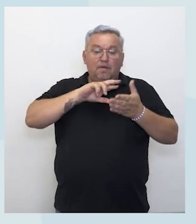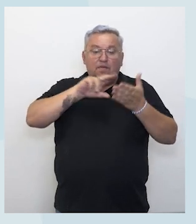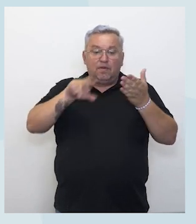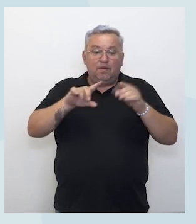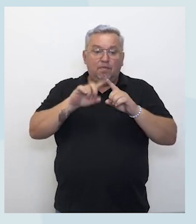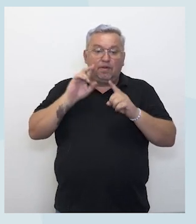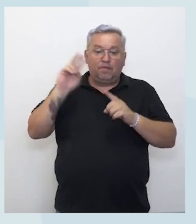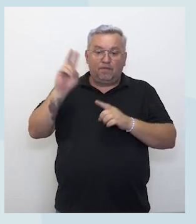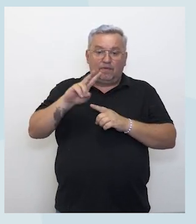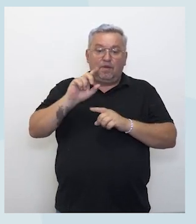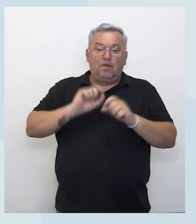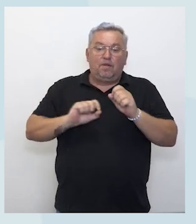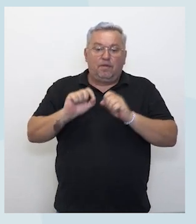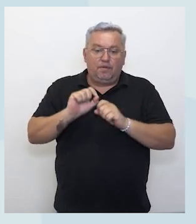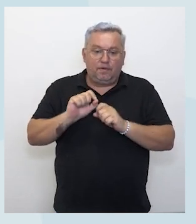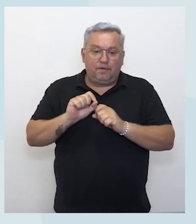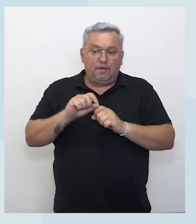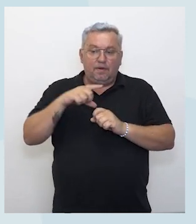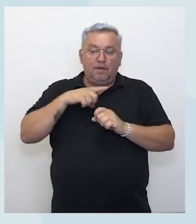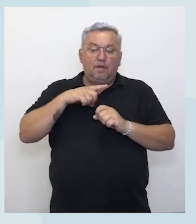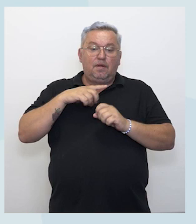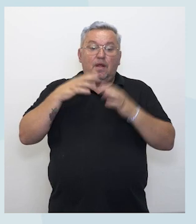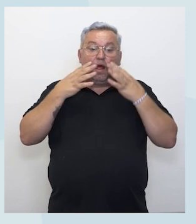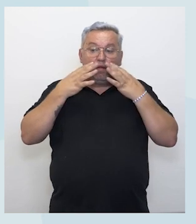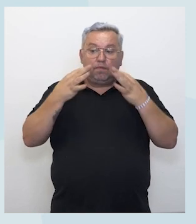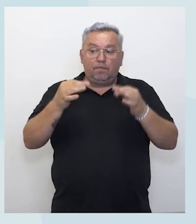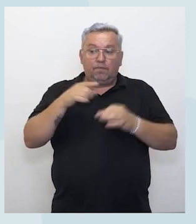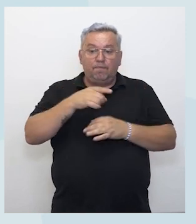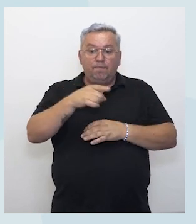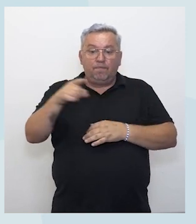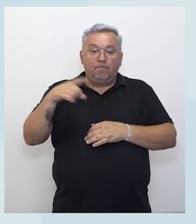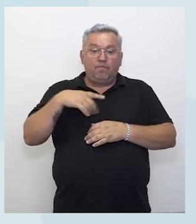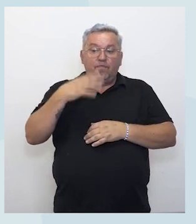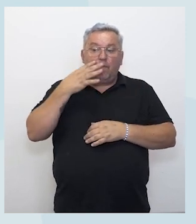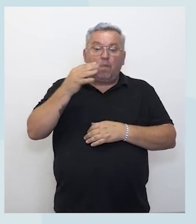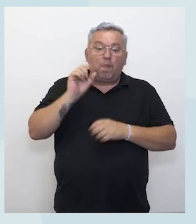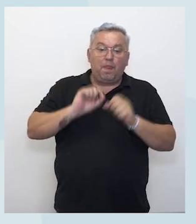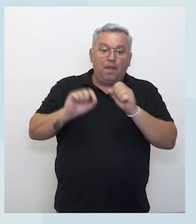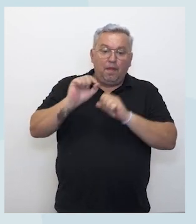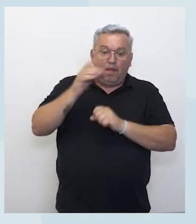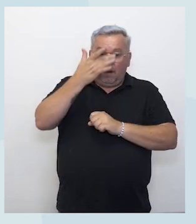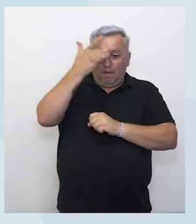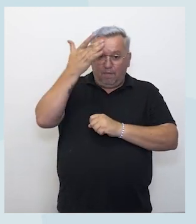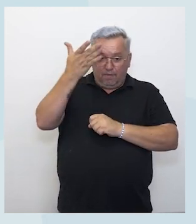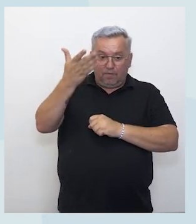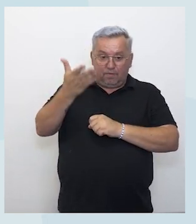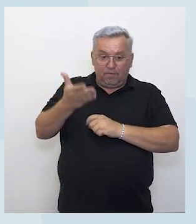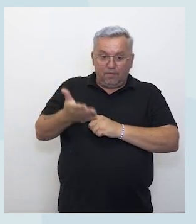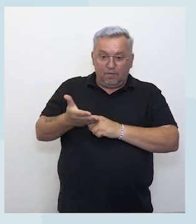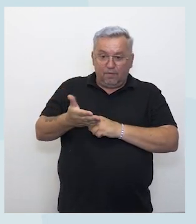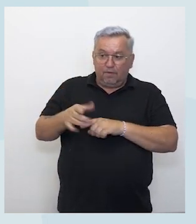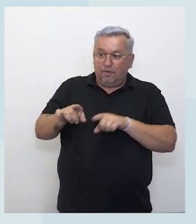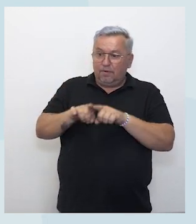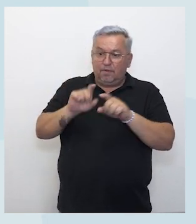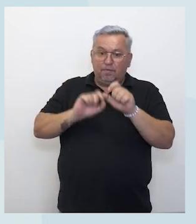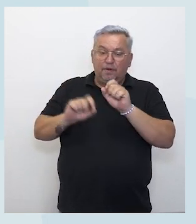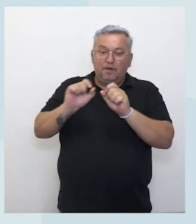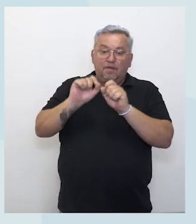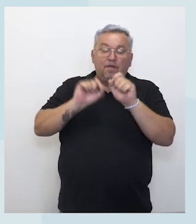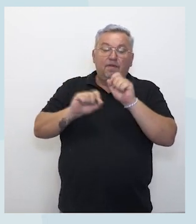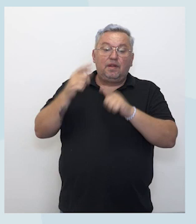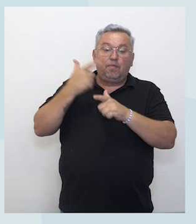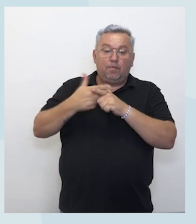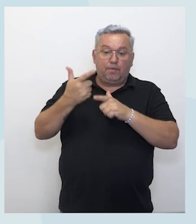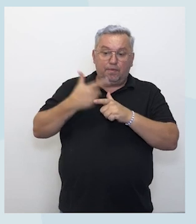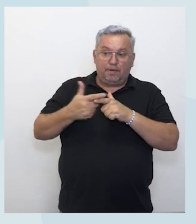Mas basicamente é aquilo, você tem uma observação, então você vai observar aquilo que está ao seu redor, como a Jennifer falou, e aí você vai problematizar,